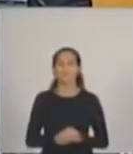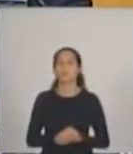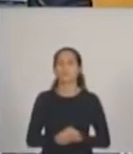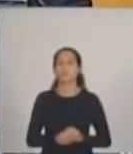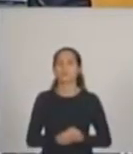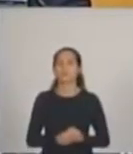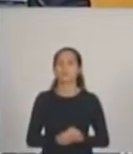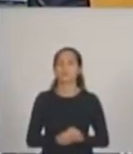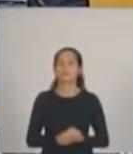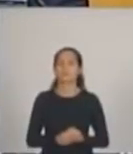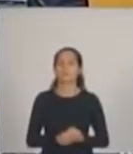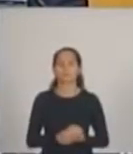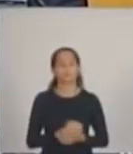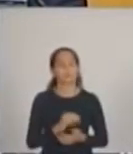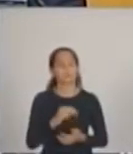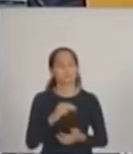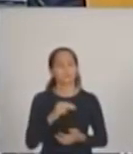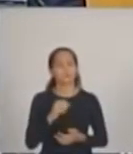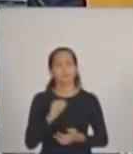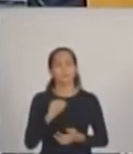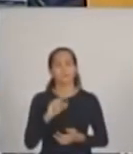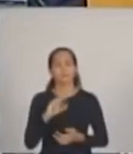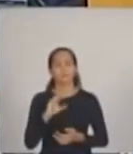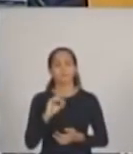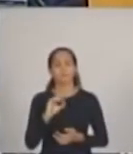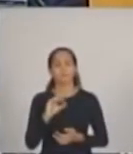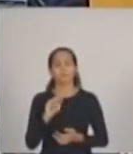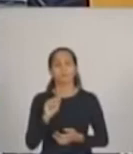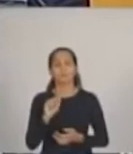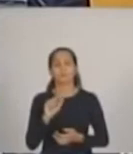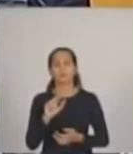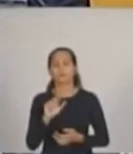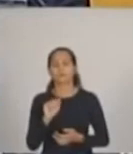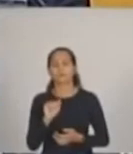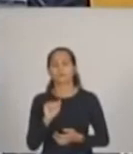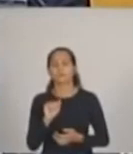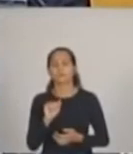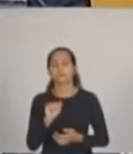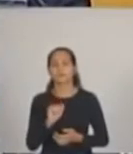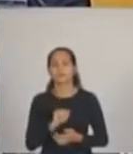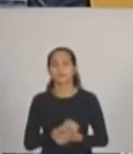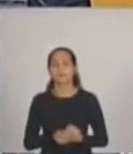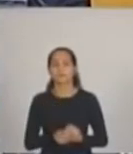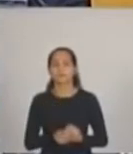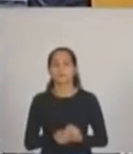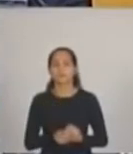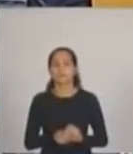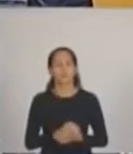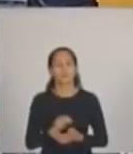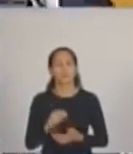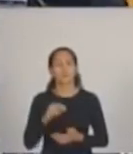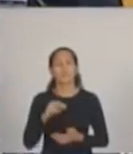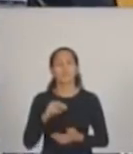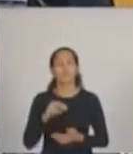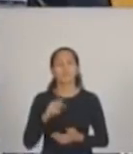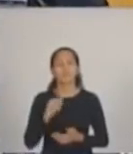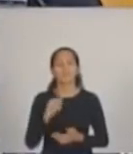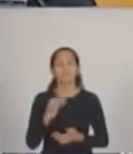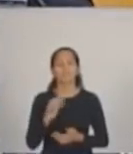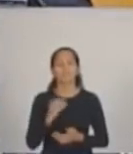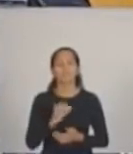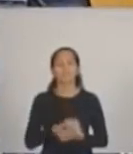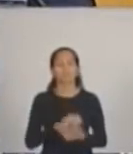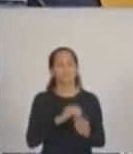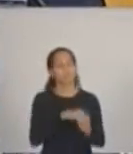Sim, pois não, deputado Marco Garcia. Não, é o capitão Coronel Quintino. Coronel Quintino. Voto